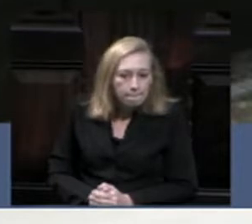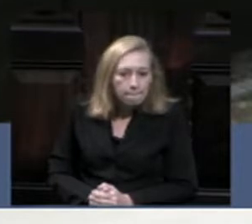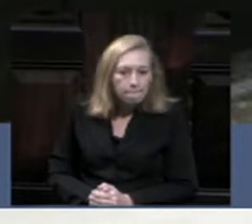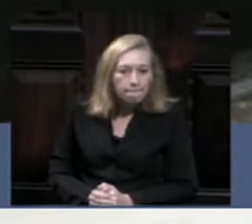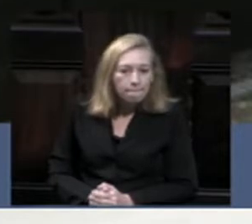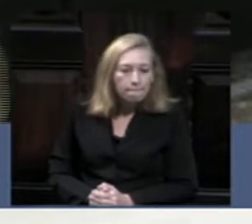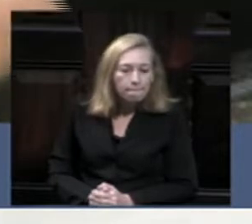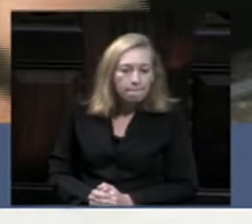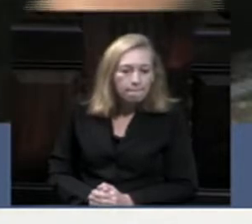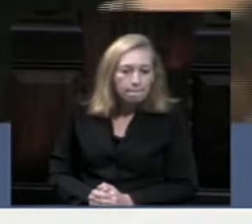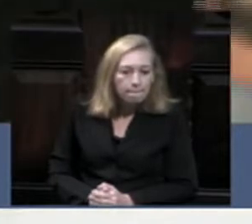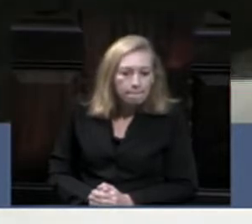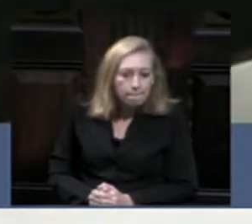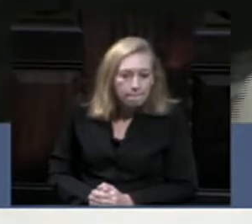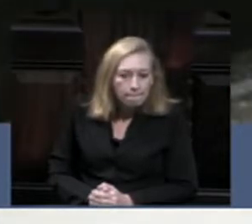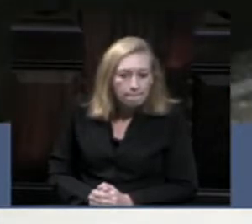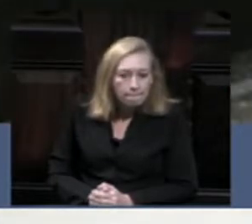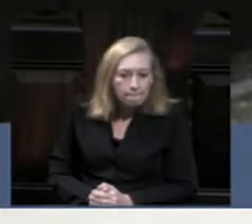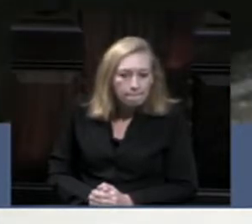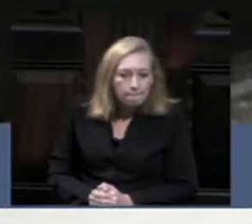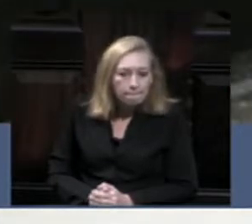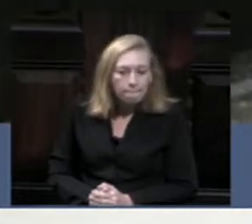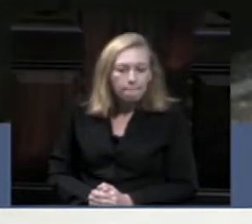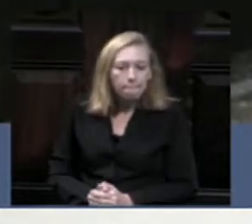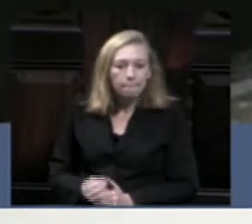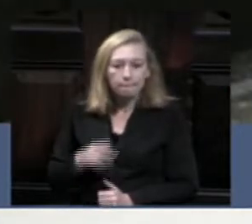compartilhar a autoria do projeto